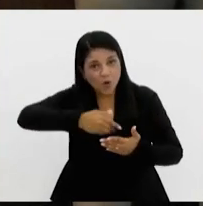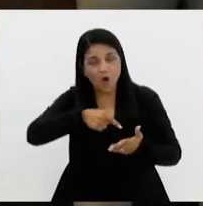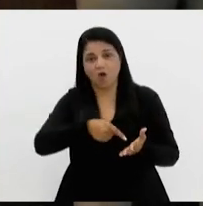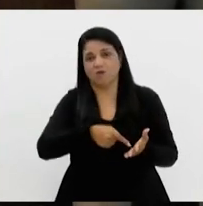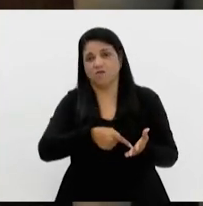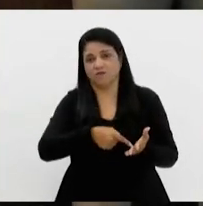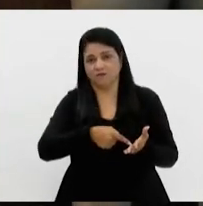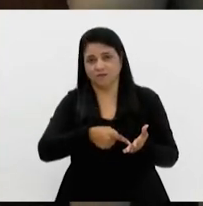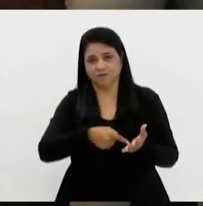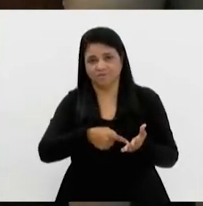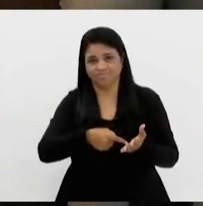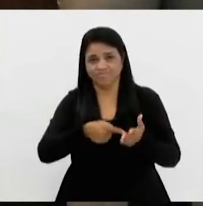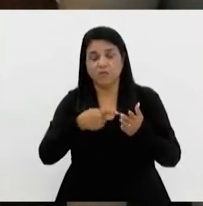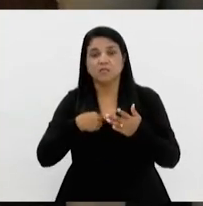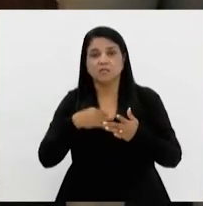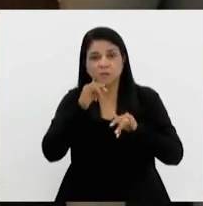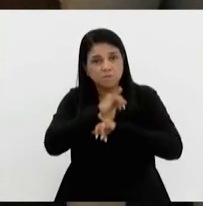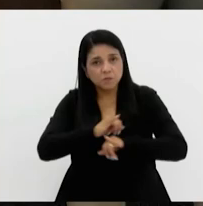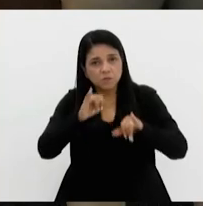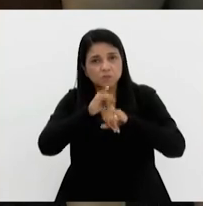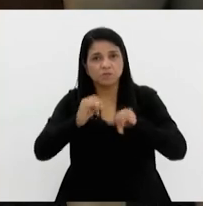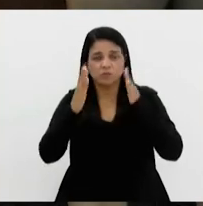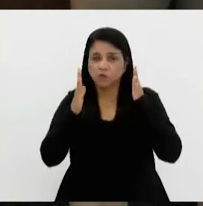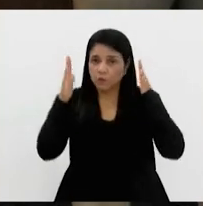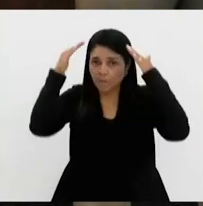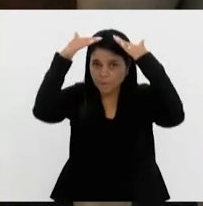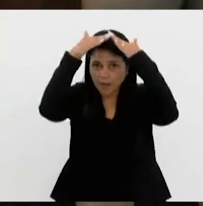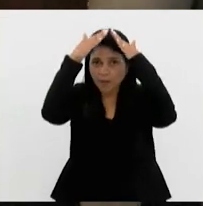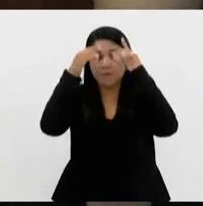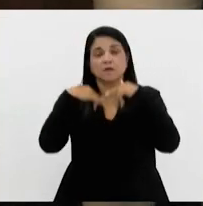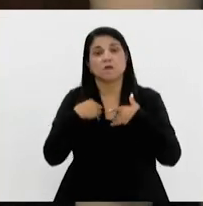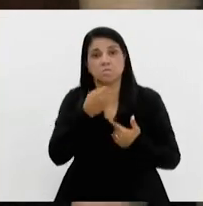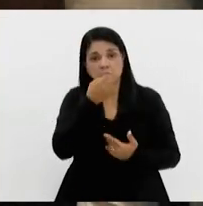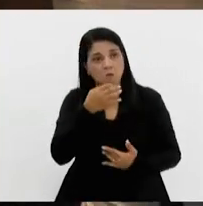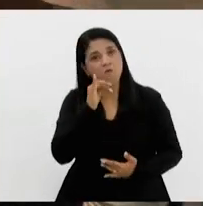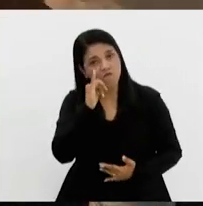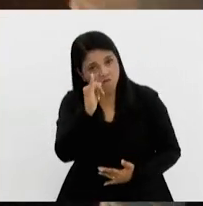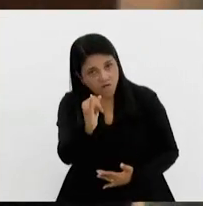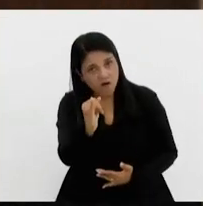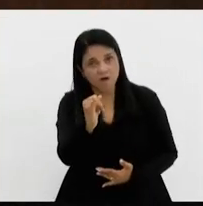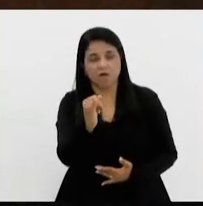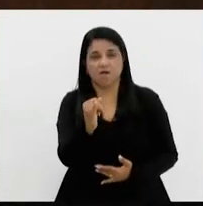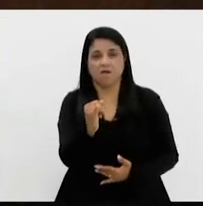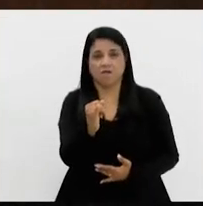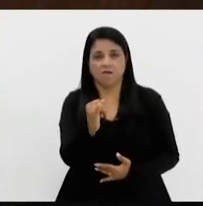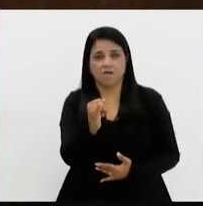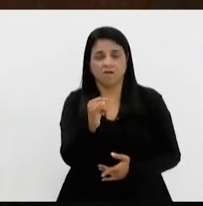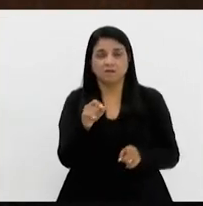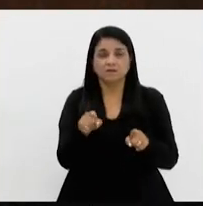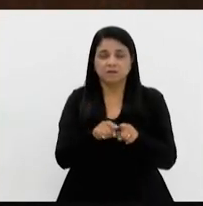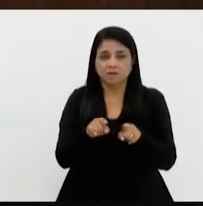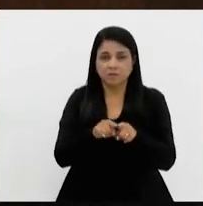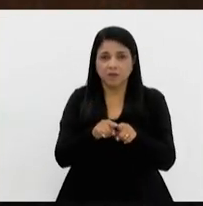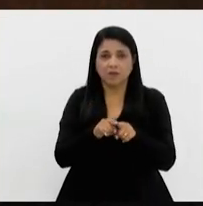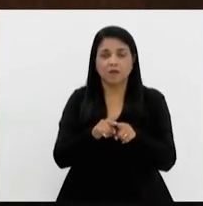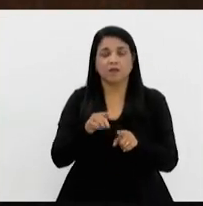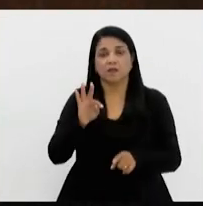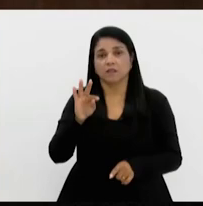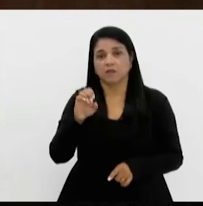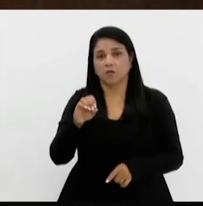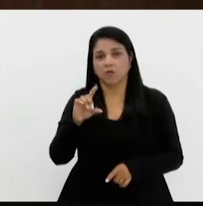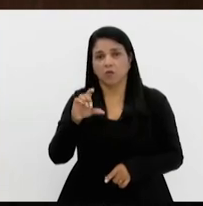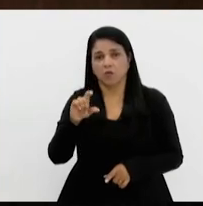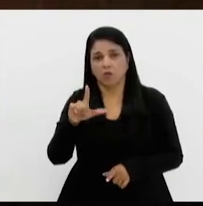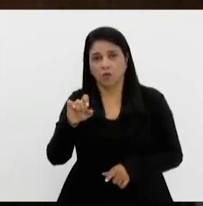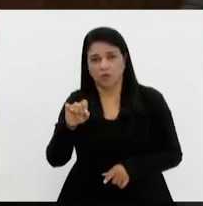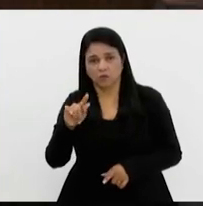pronunciamentos papais, é bom que se diga isso, como também é bom que se diga que aderir à teologia da